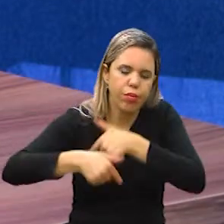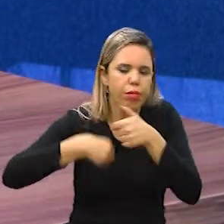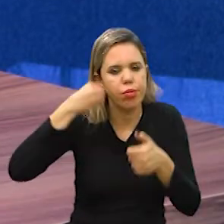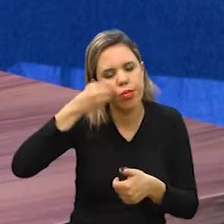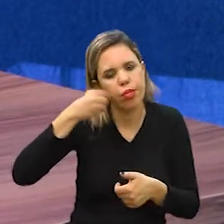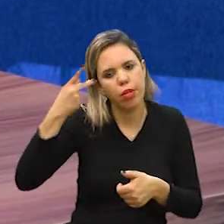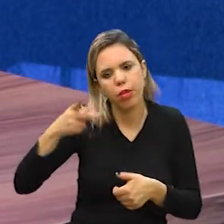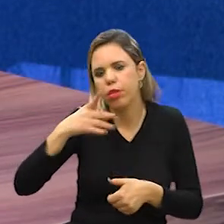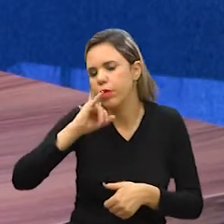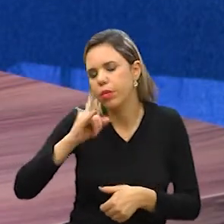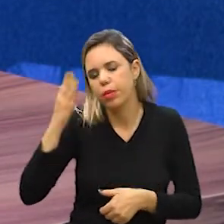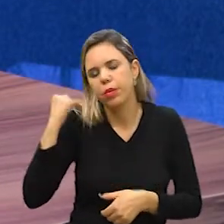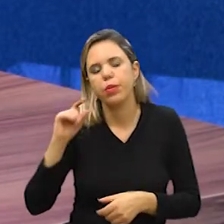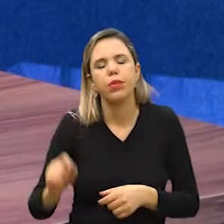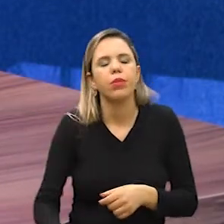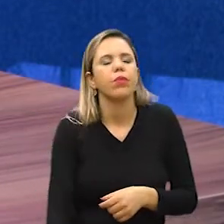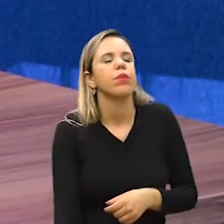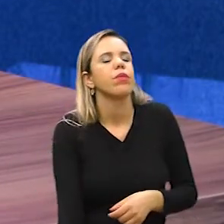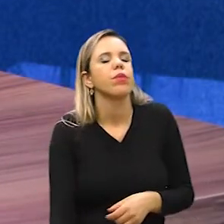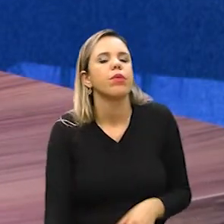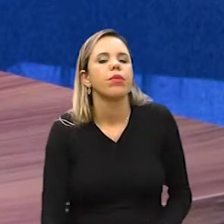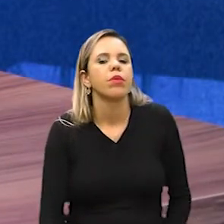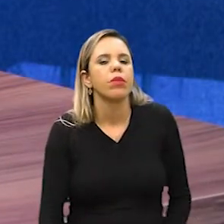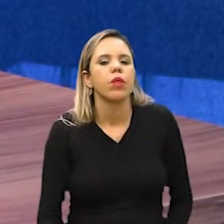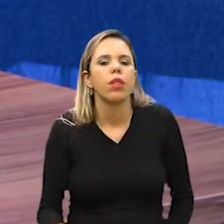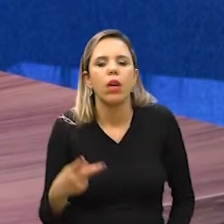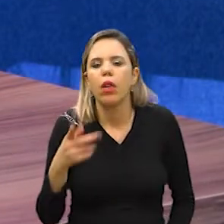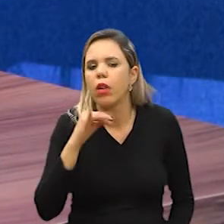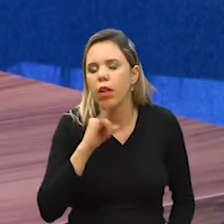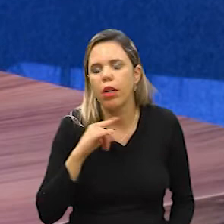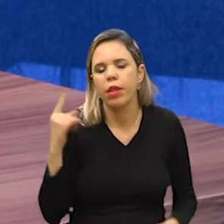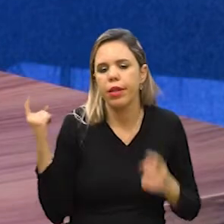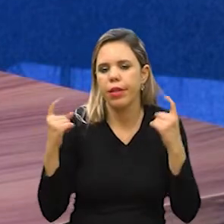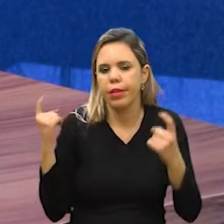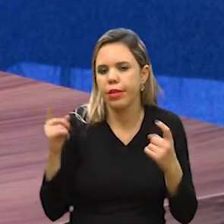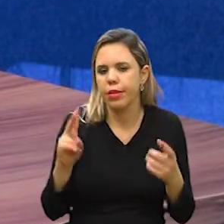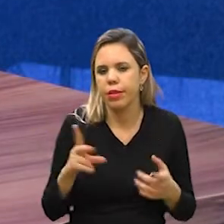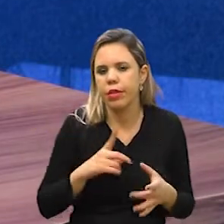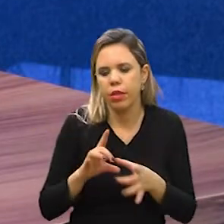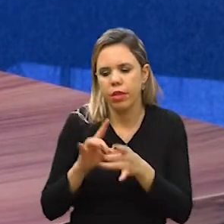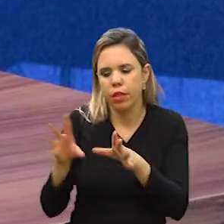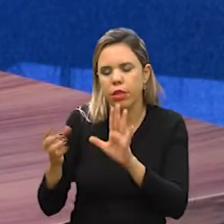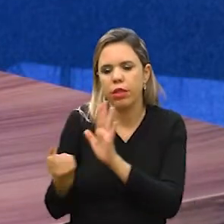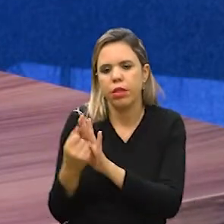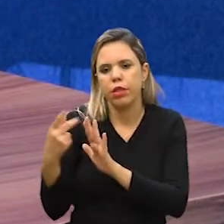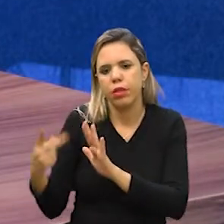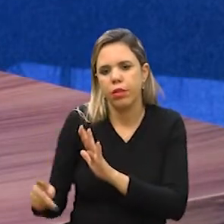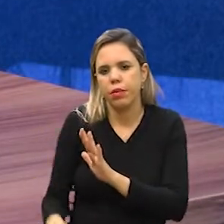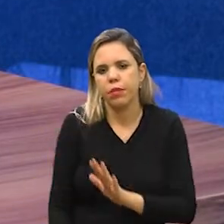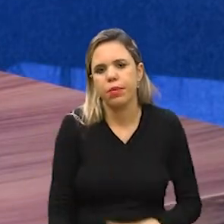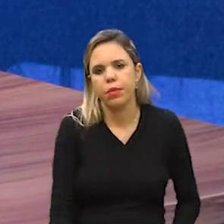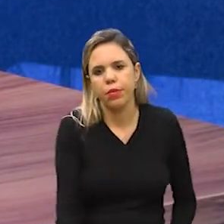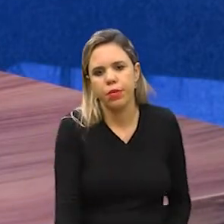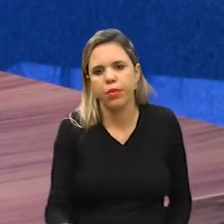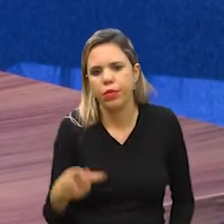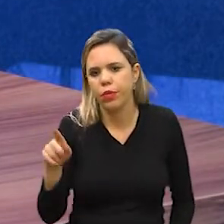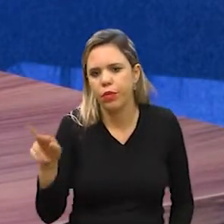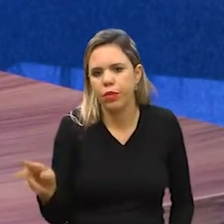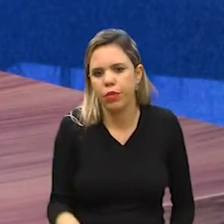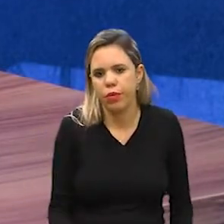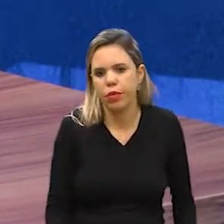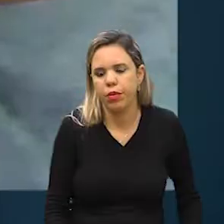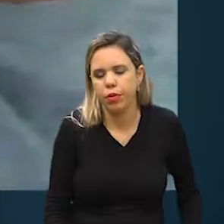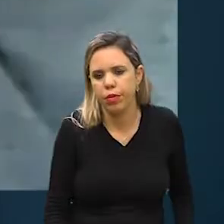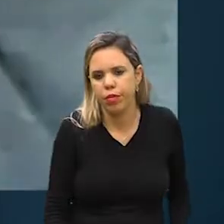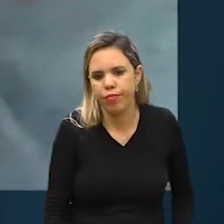pai e saber que seu pai sempre teve essa preocupação de deixar esse legado para você e para o seu